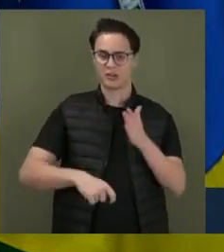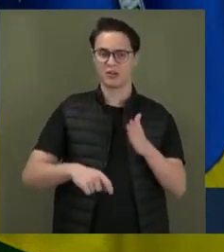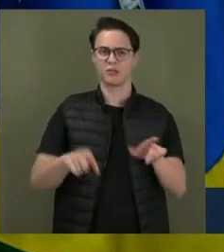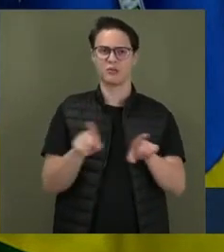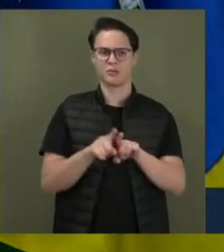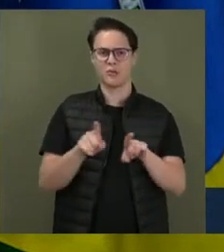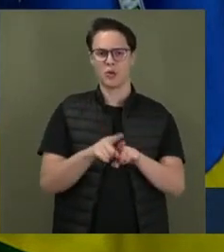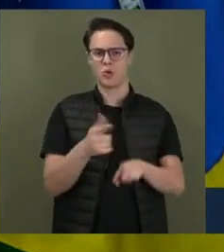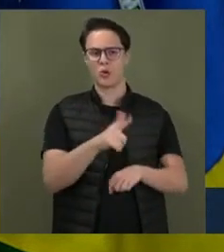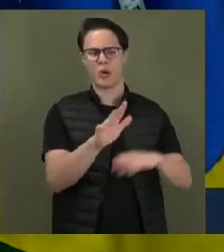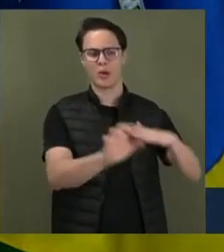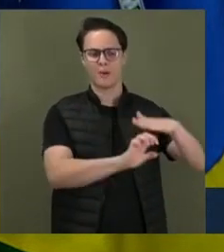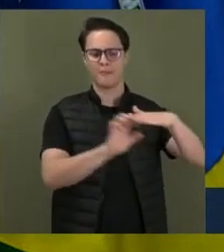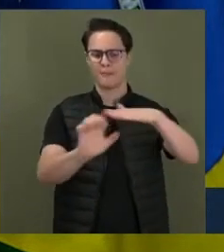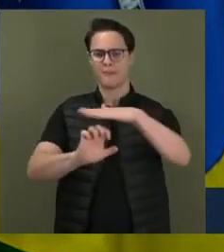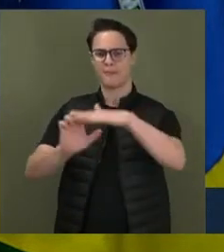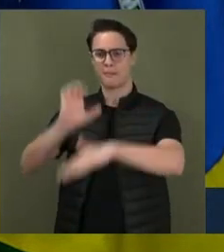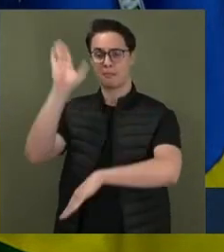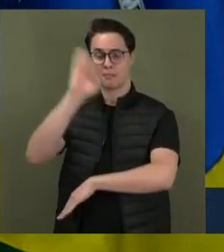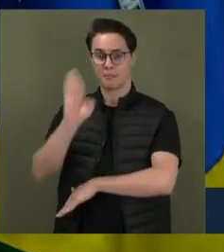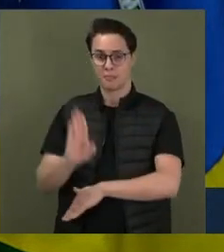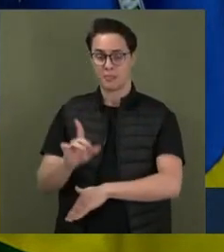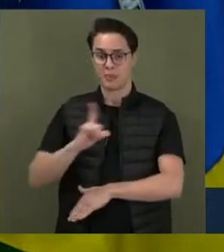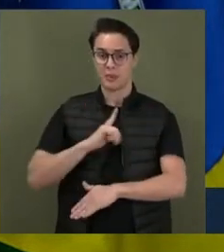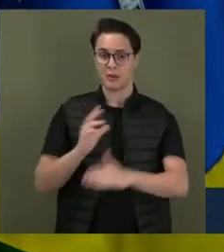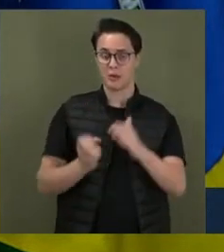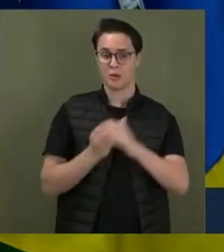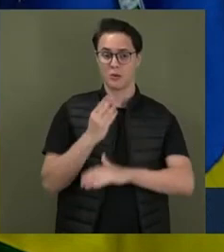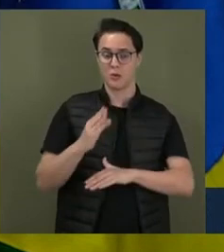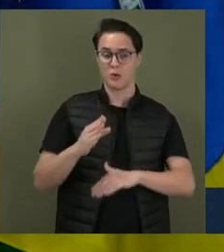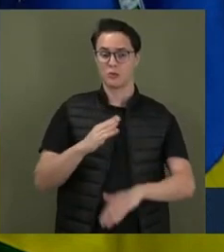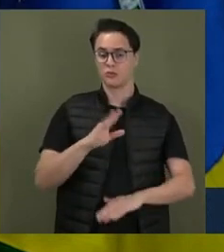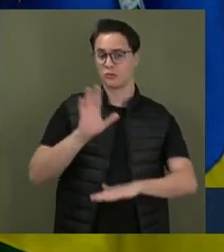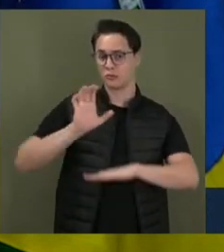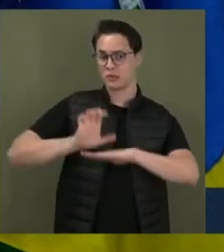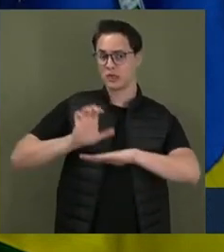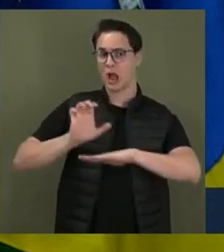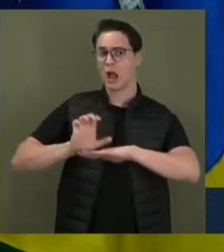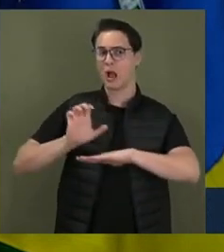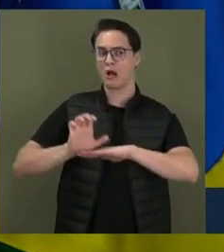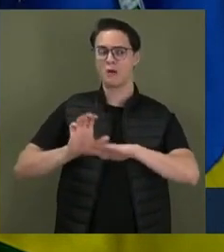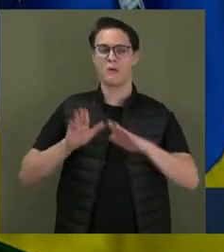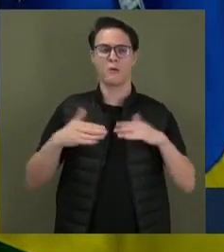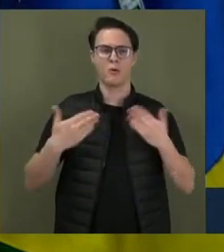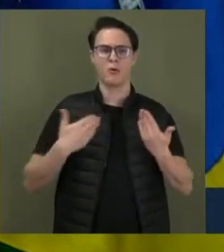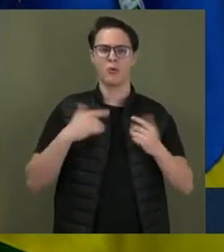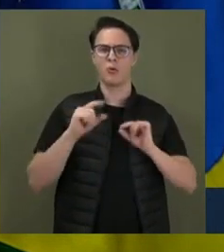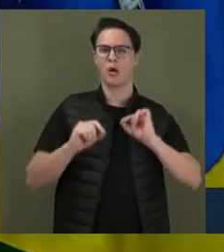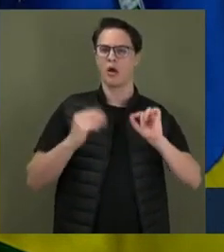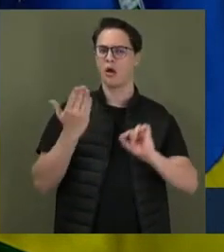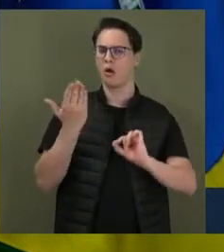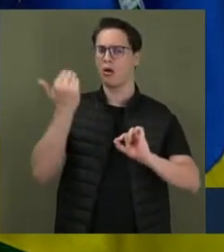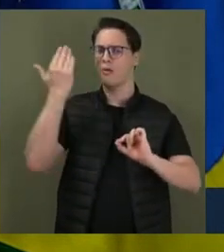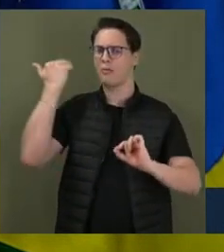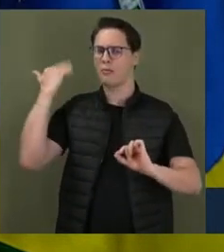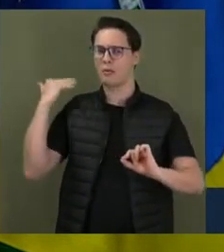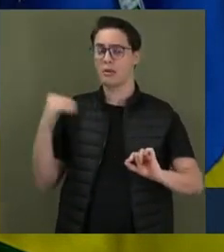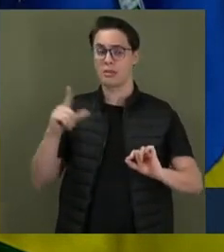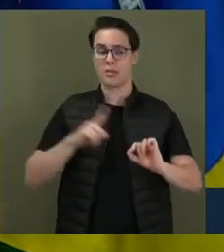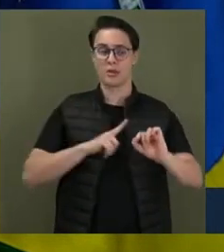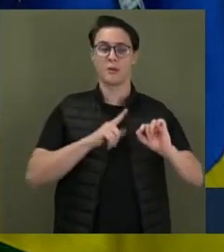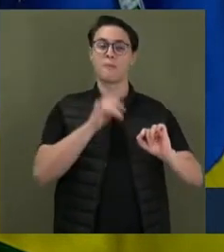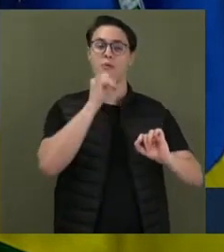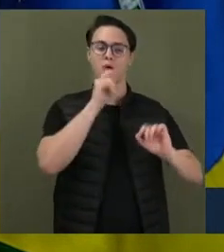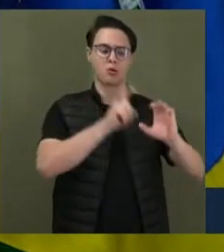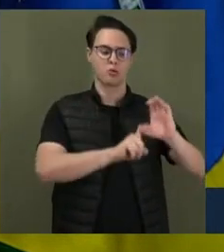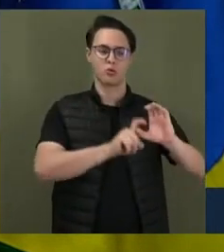outras empresas e na constituição de um Estado policialesco, na destruição do que foi feito no passado recente, como a autonomia do Banco